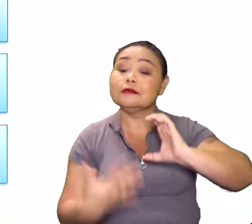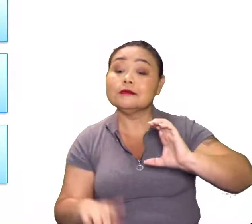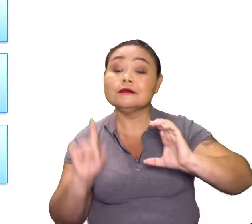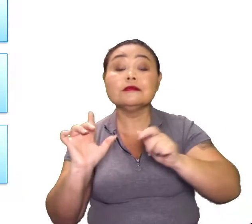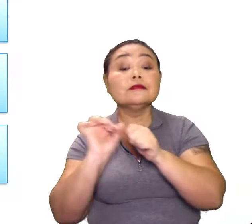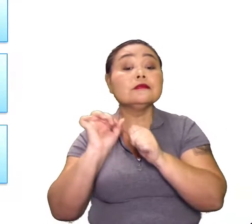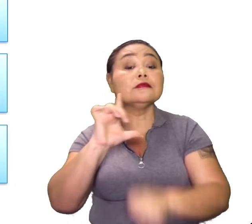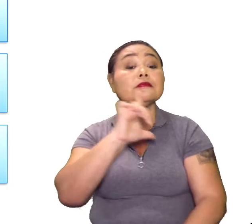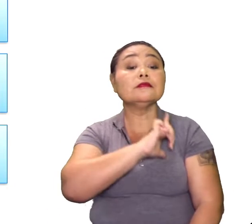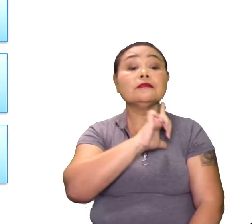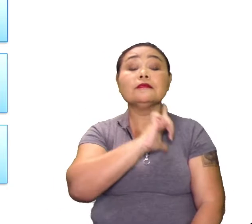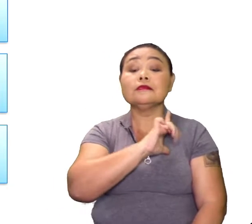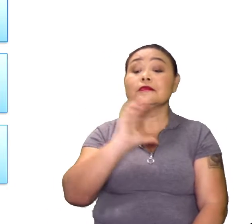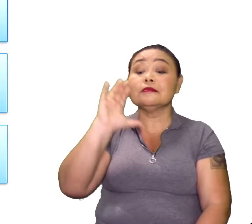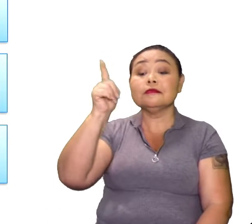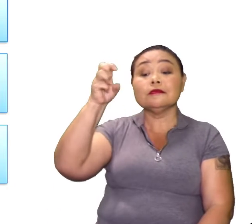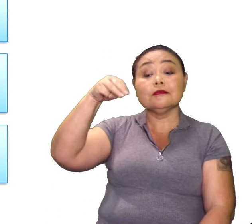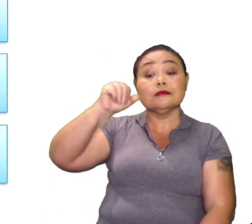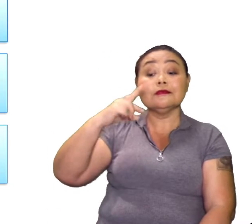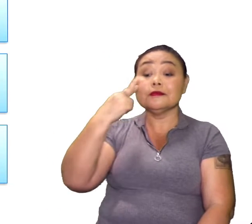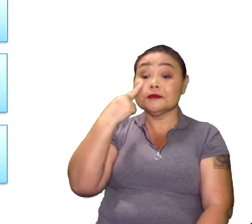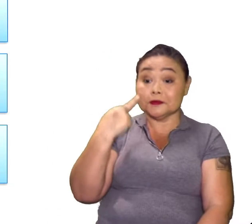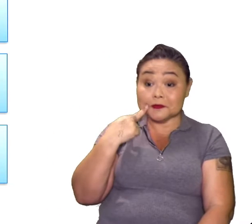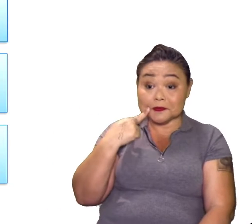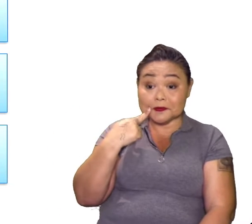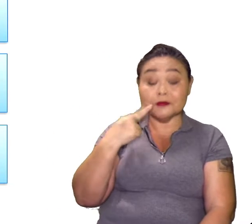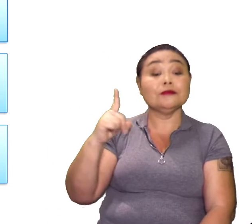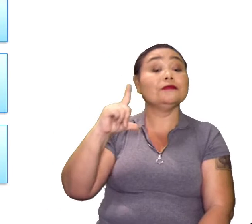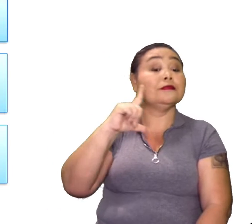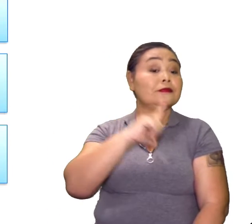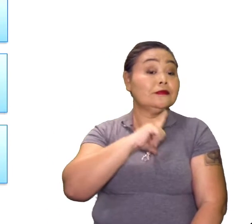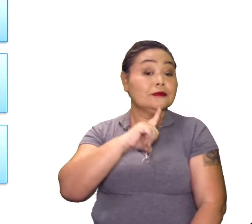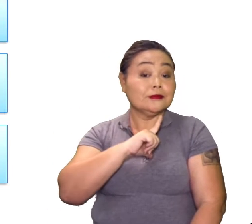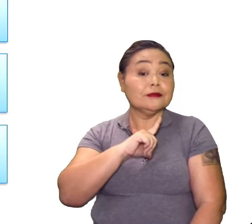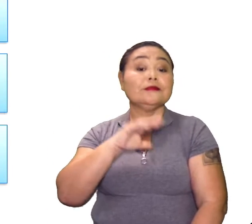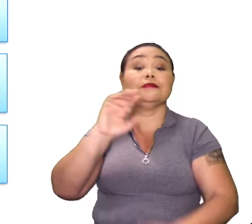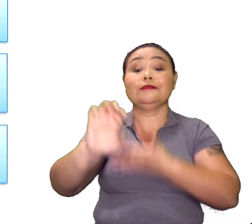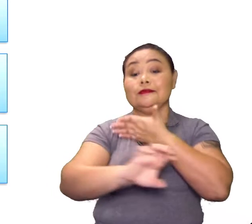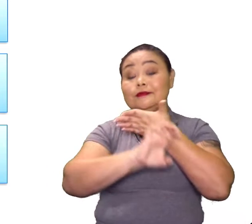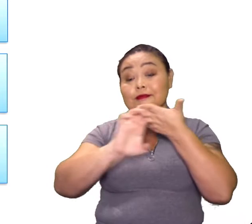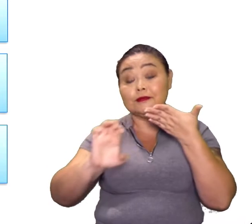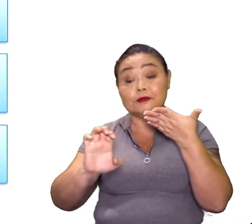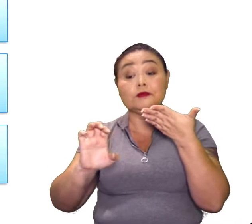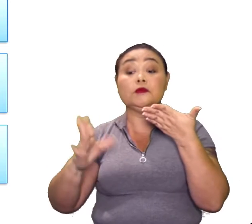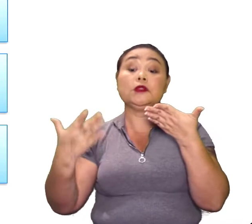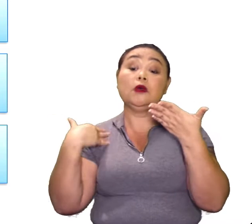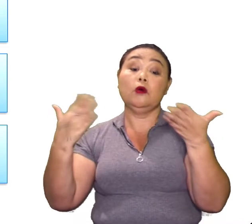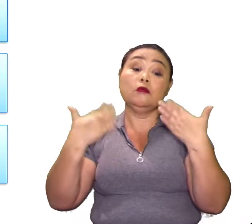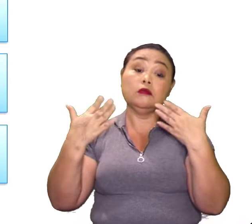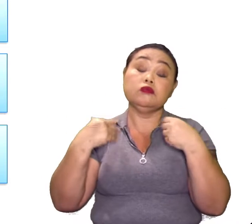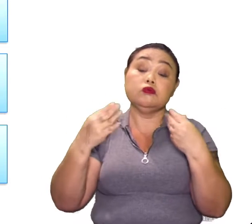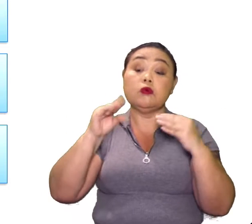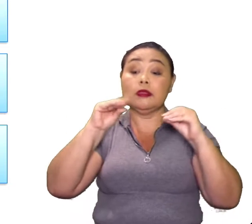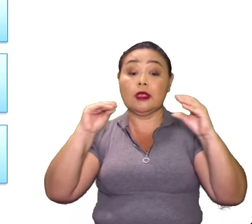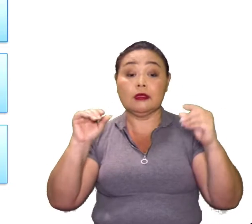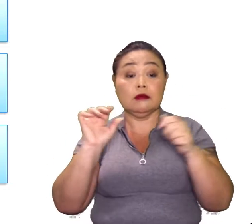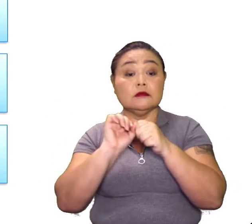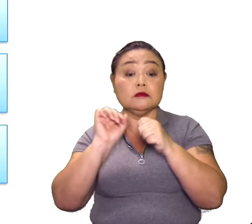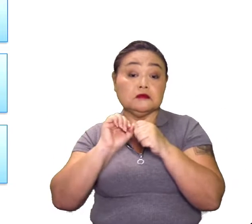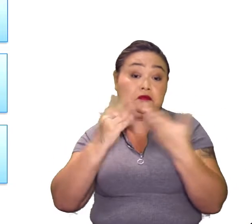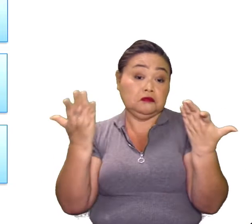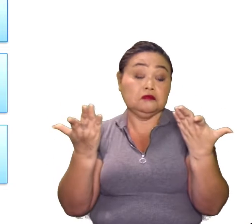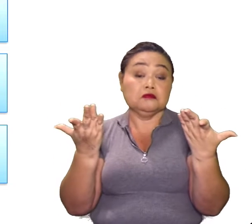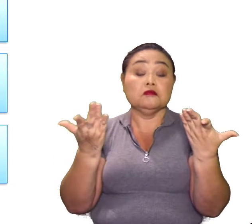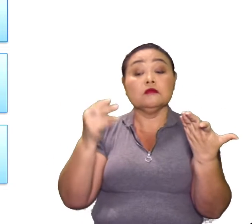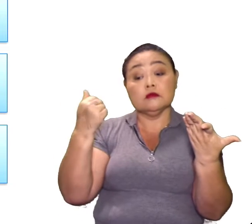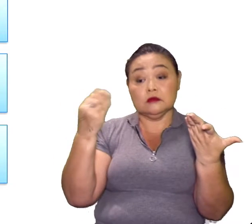características, nós vamos ter, então, o clima de Rondônia. O nosso clima equatorial, quente e úmido, ou tropical, quente e úmido, né,